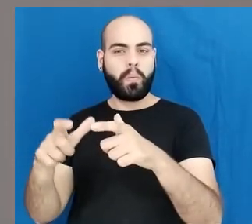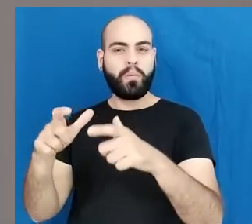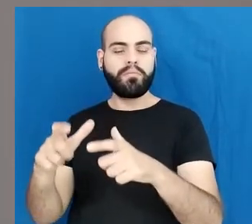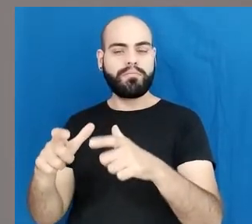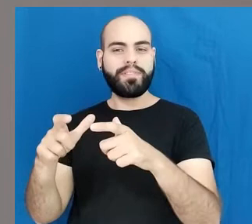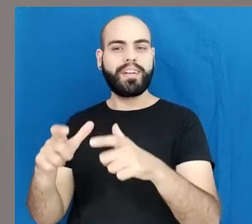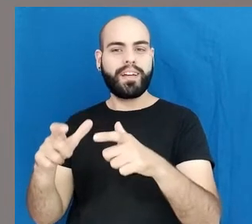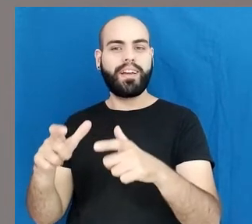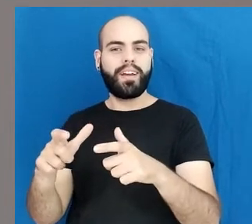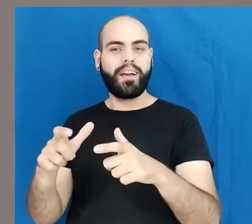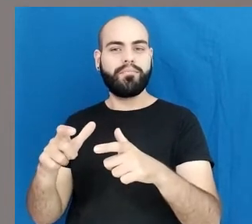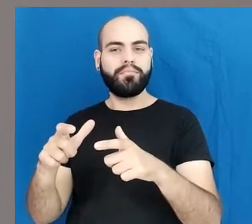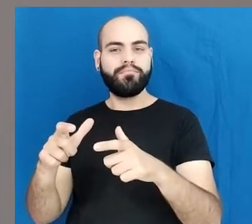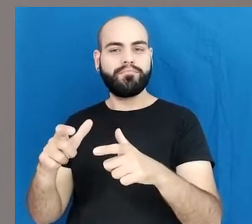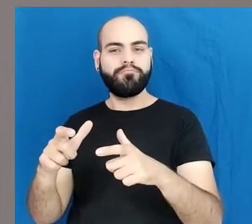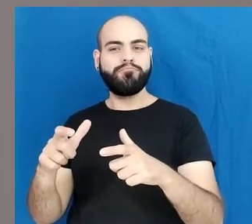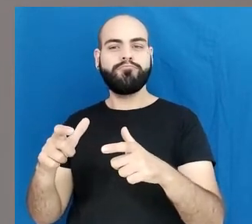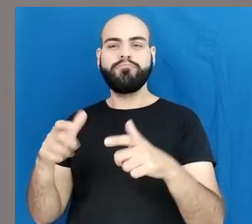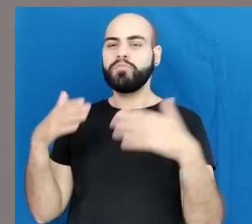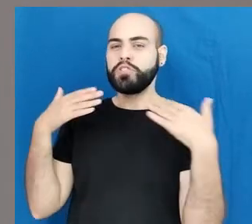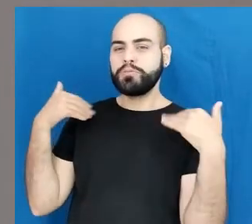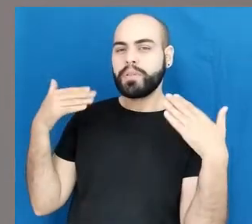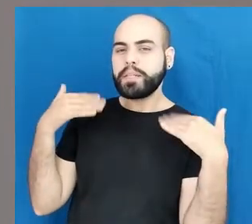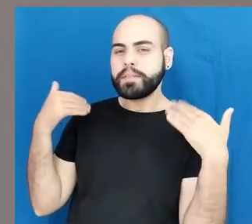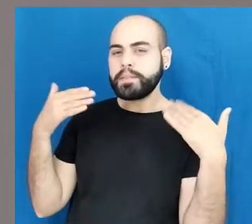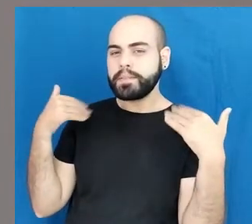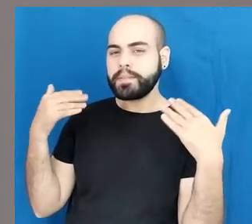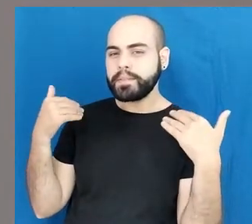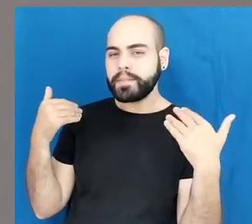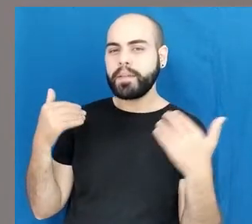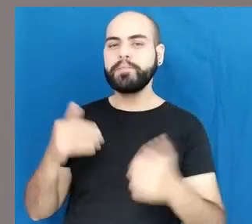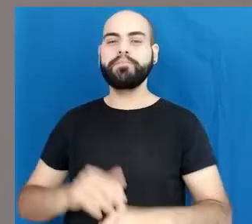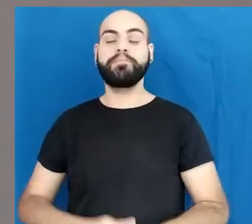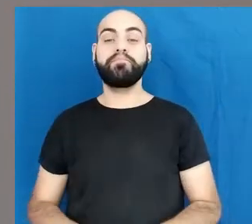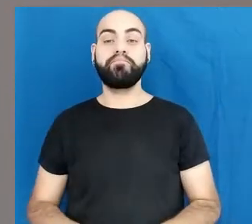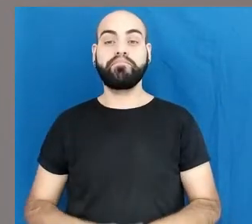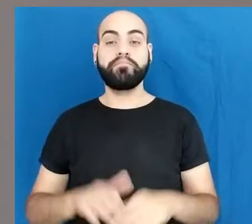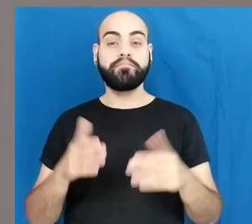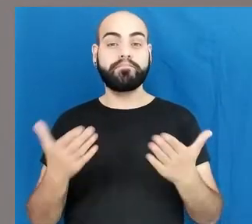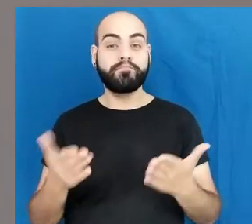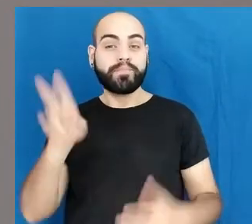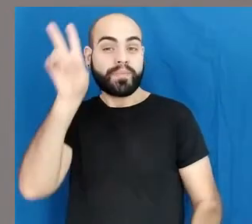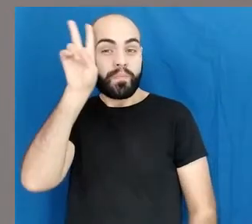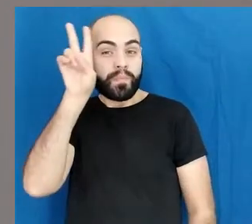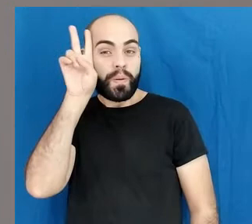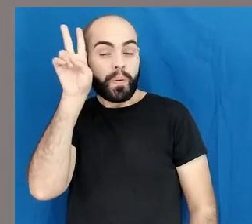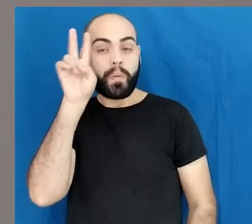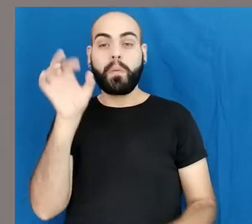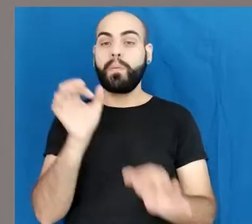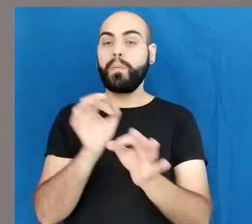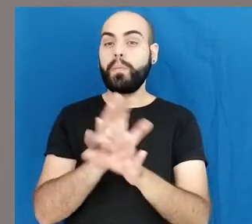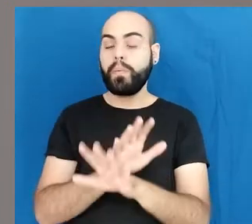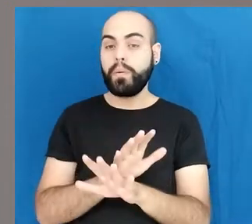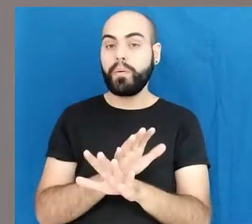na Pampulha em relação ao cassino. E essa história ela acabou